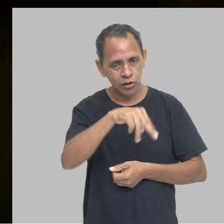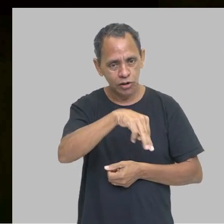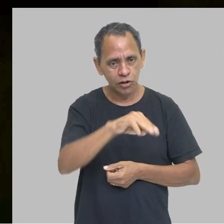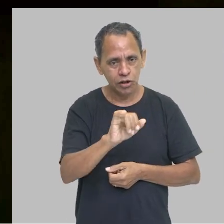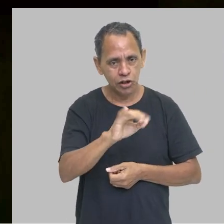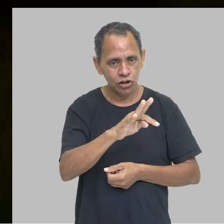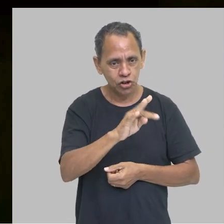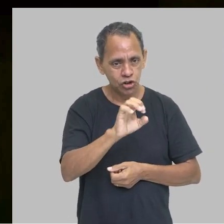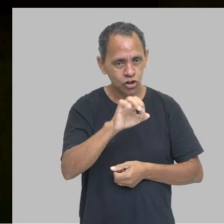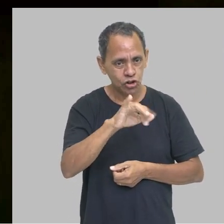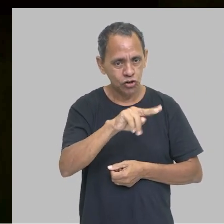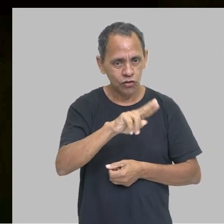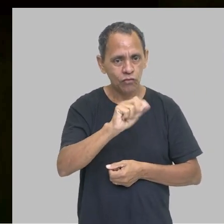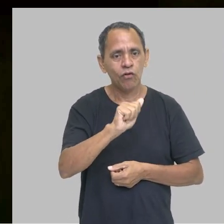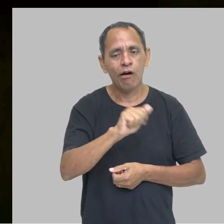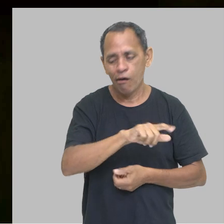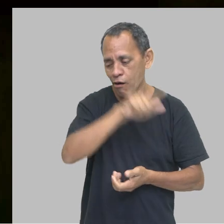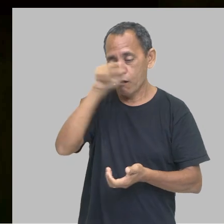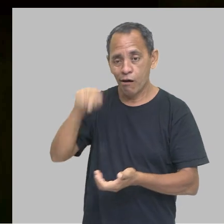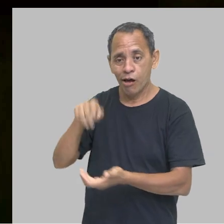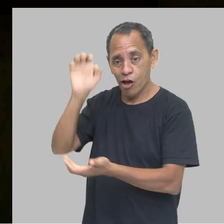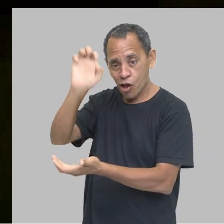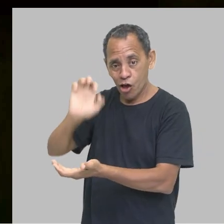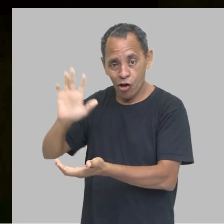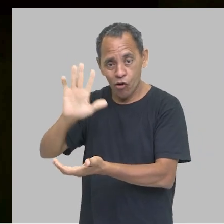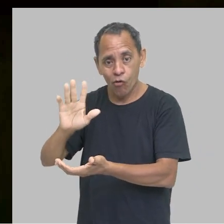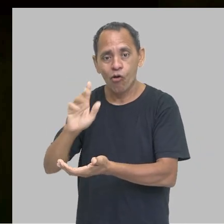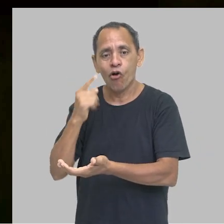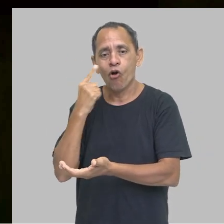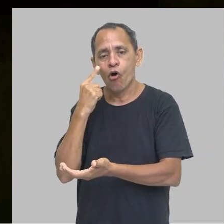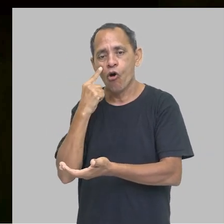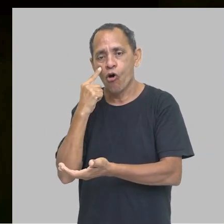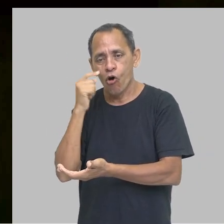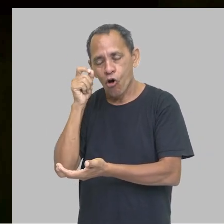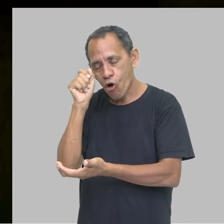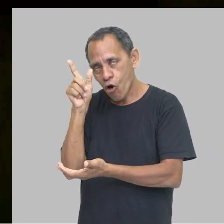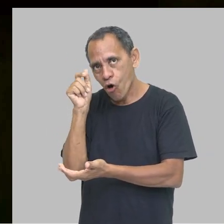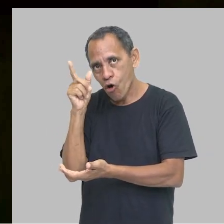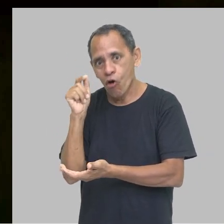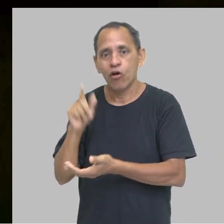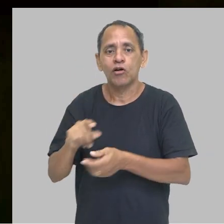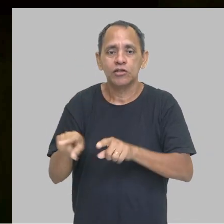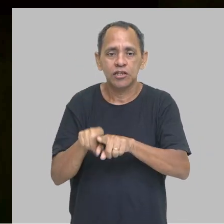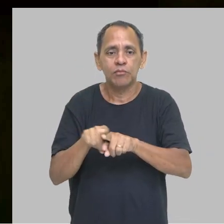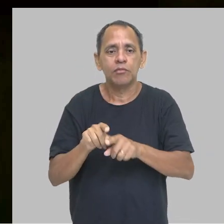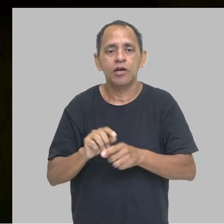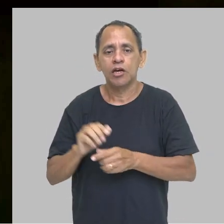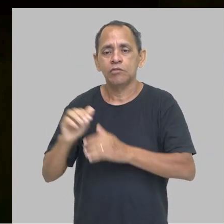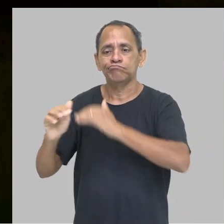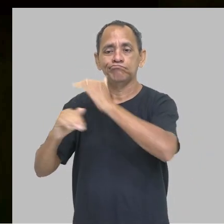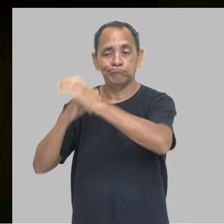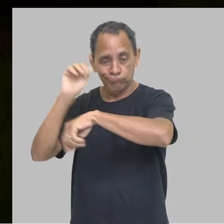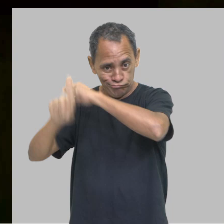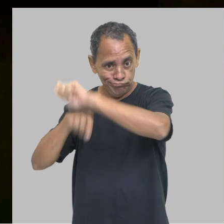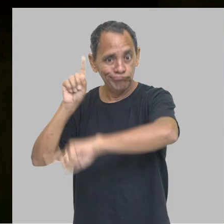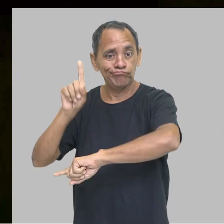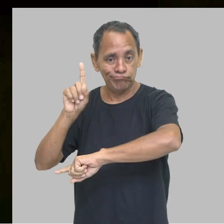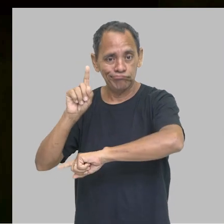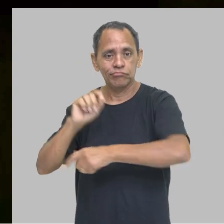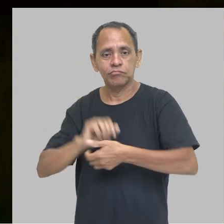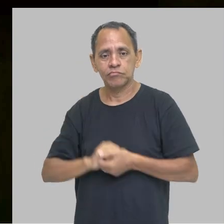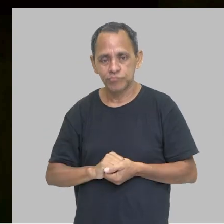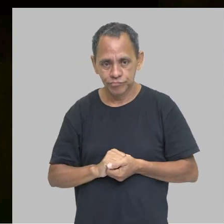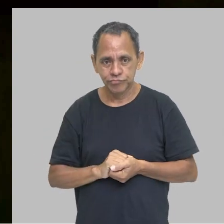Europa, o europeu, dizia que ele, por ser branco, louro, de olho azul, era evoluído, era civilizado.